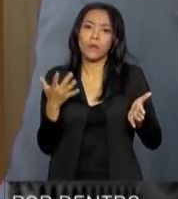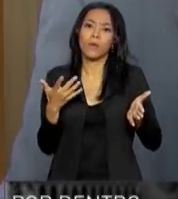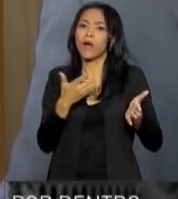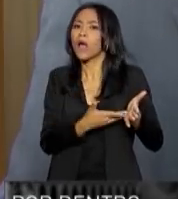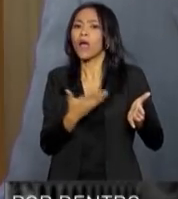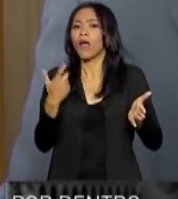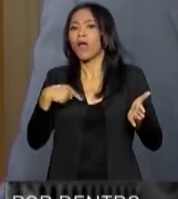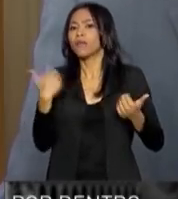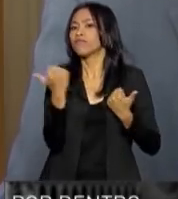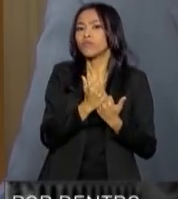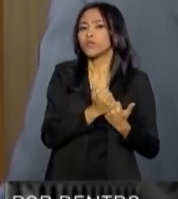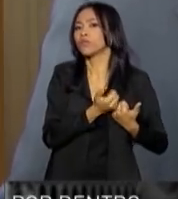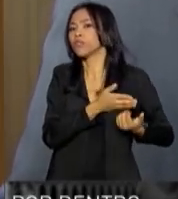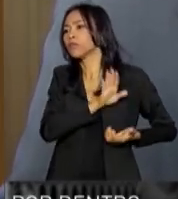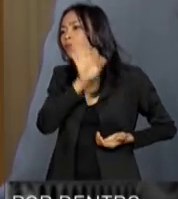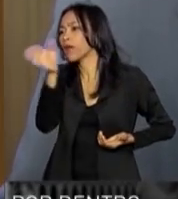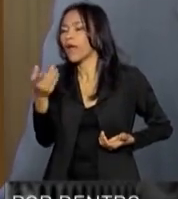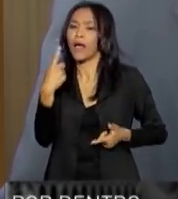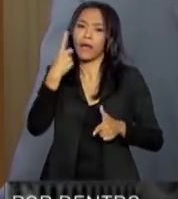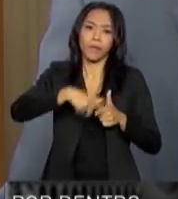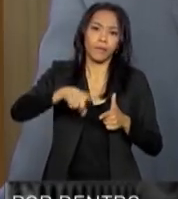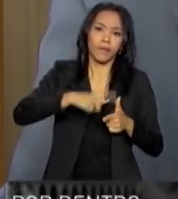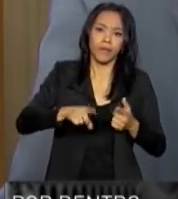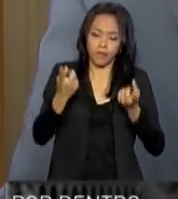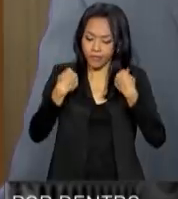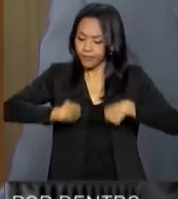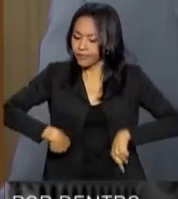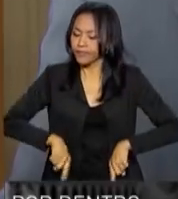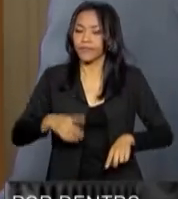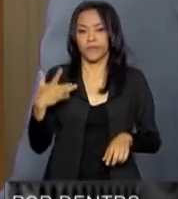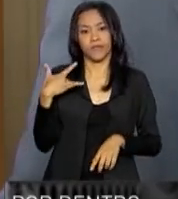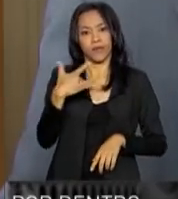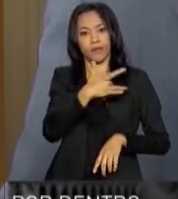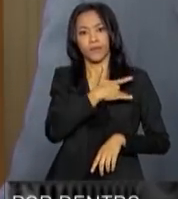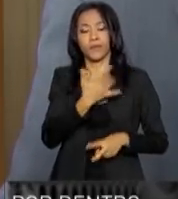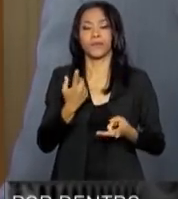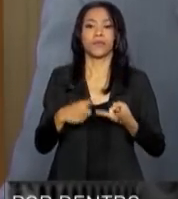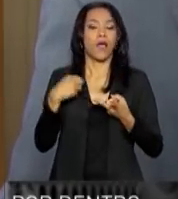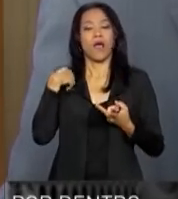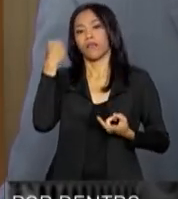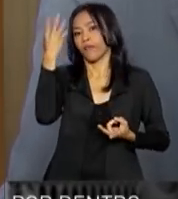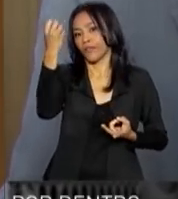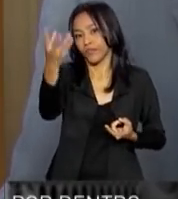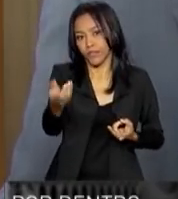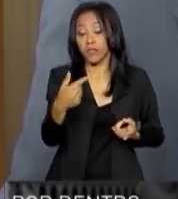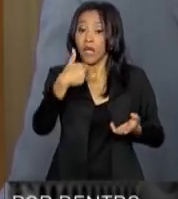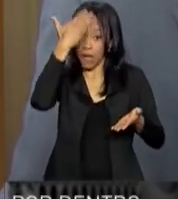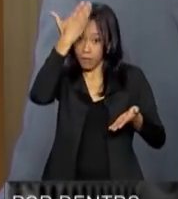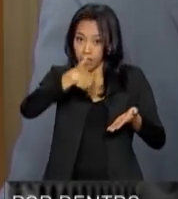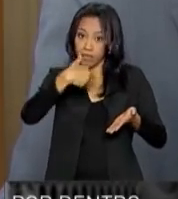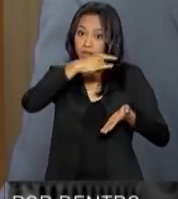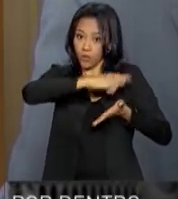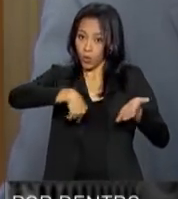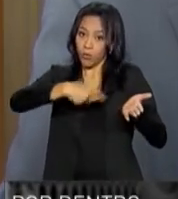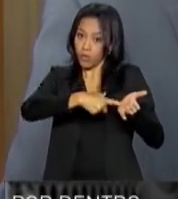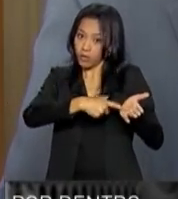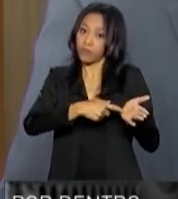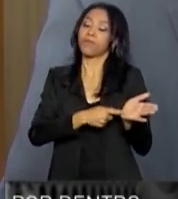procuradora dela dificuldade de locomoção ela está em viagem ou doença apresentando essa procuração numa agência do inss é